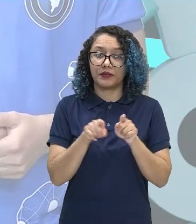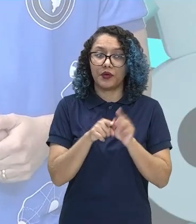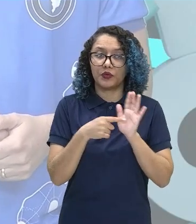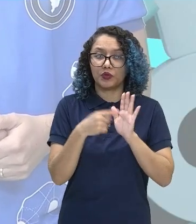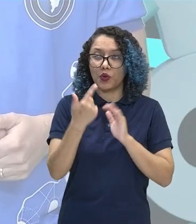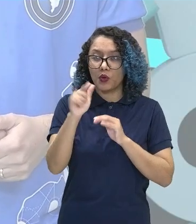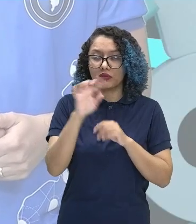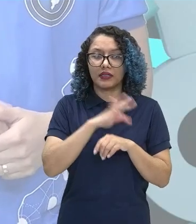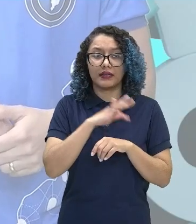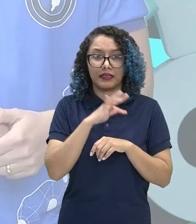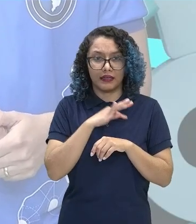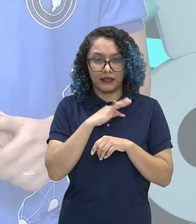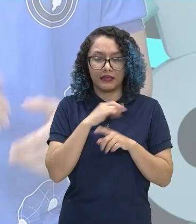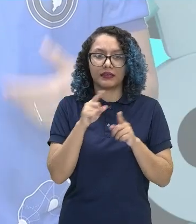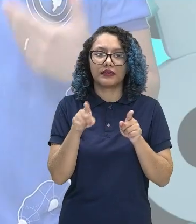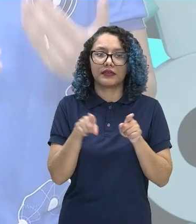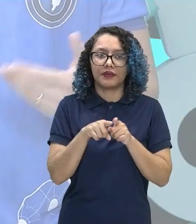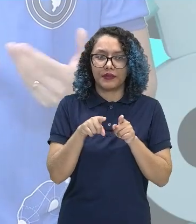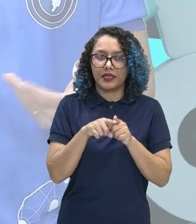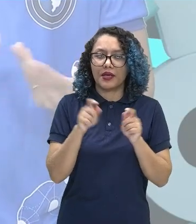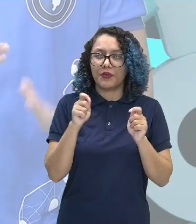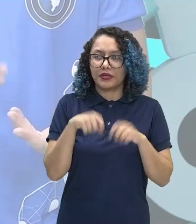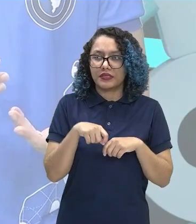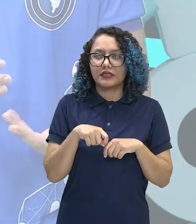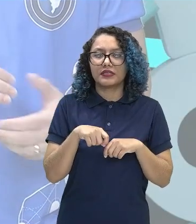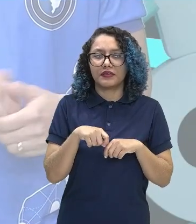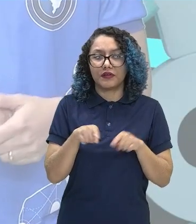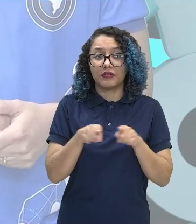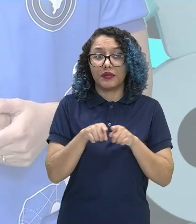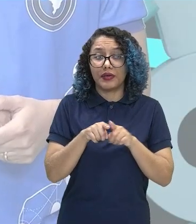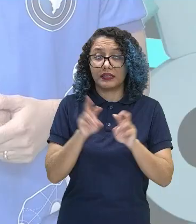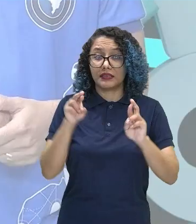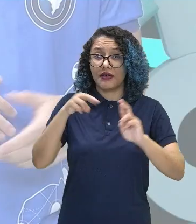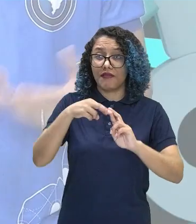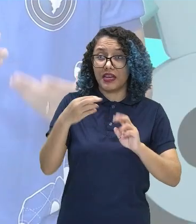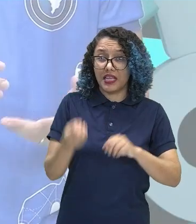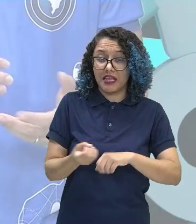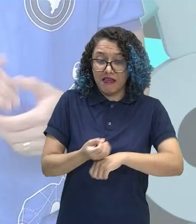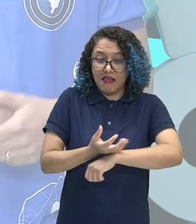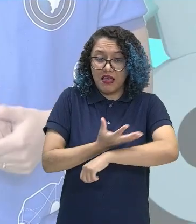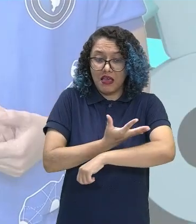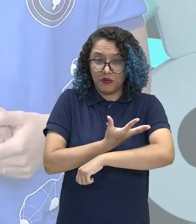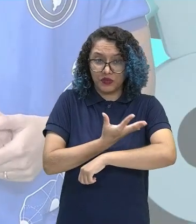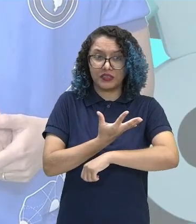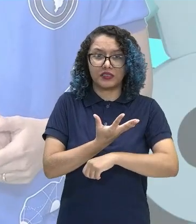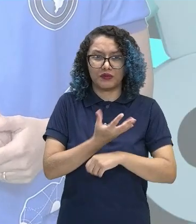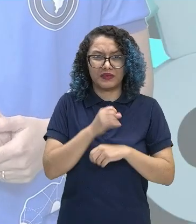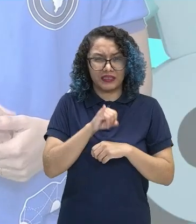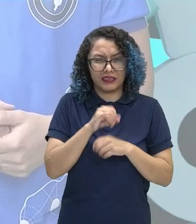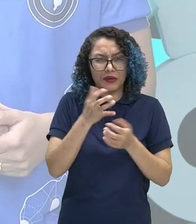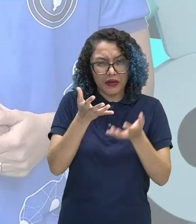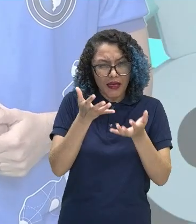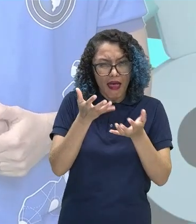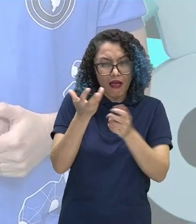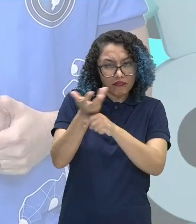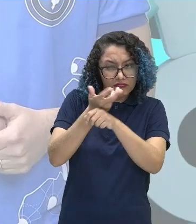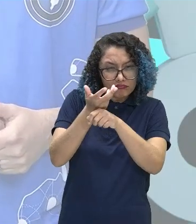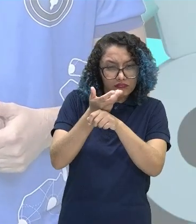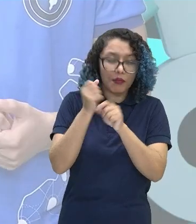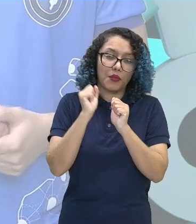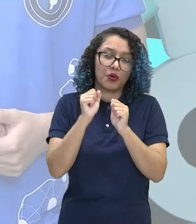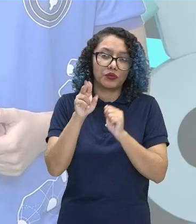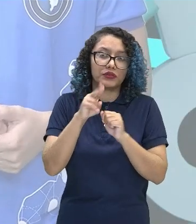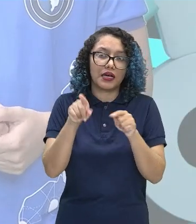que nos ajuda a falar com as emoções, né? Então, se eu quero persuadir alguém, eu posso